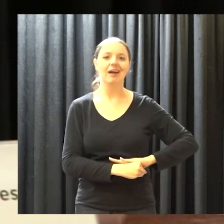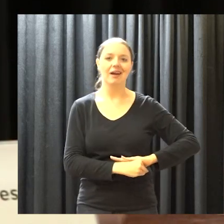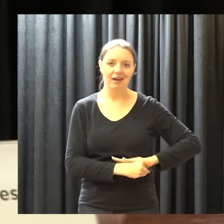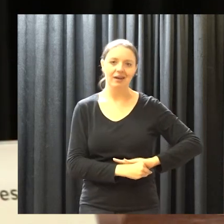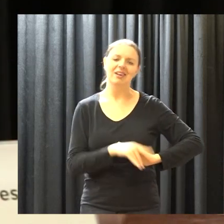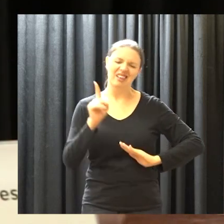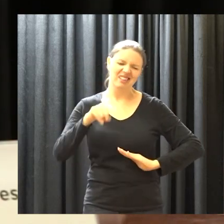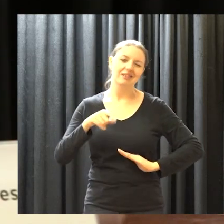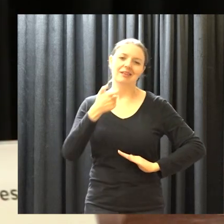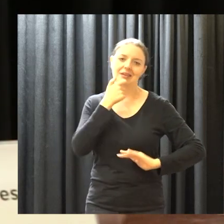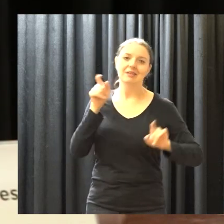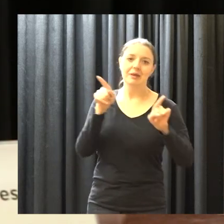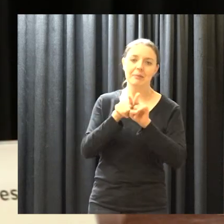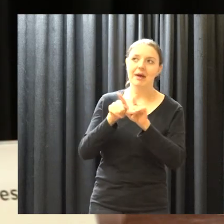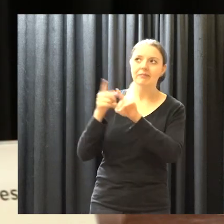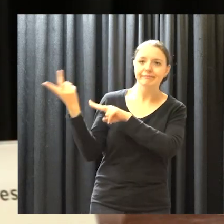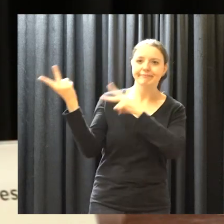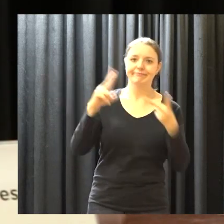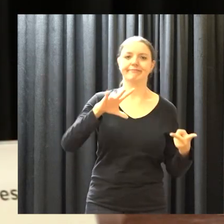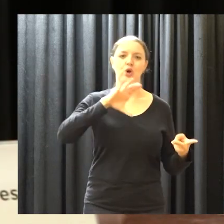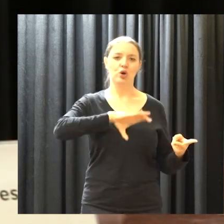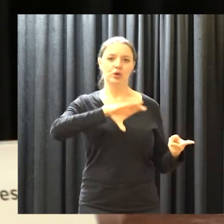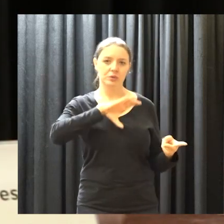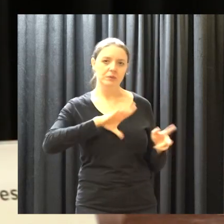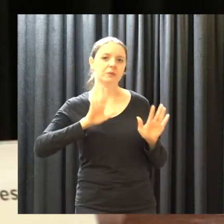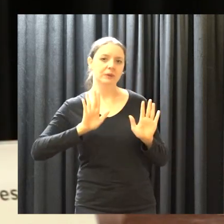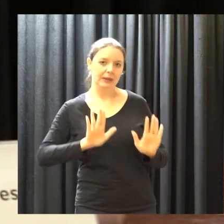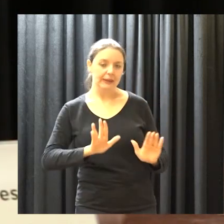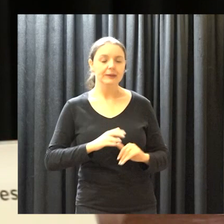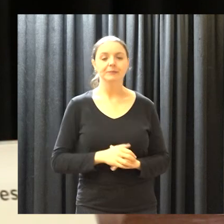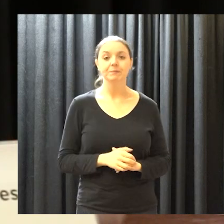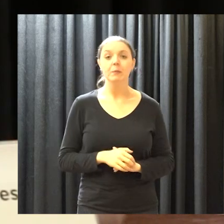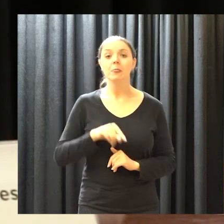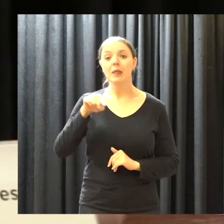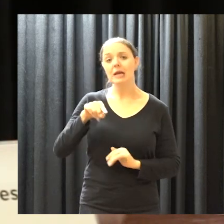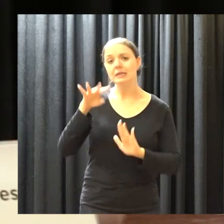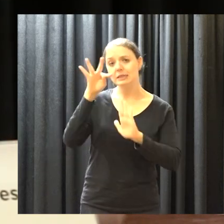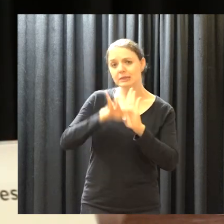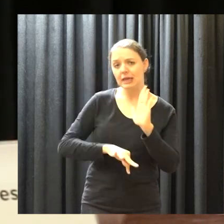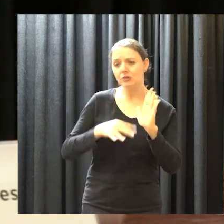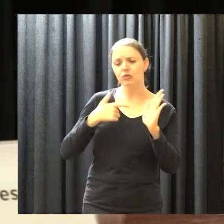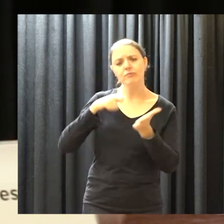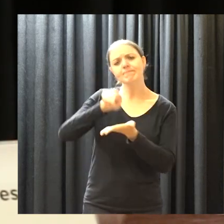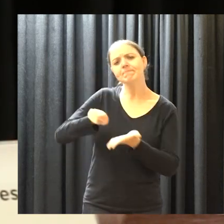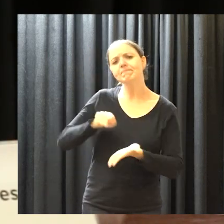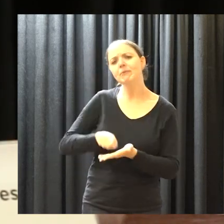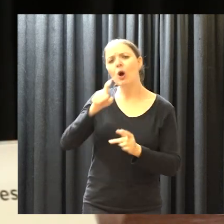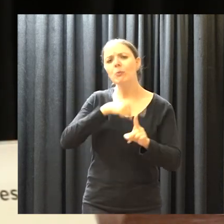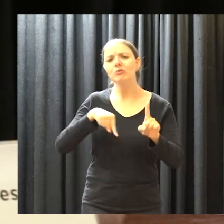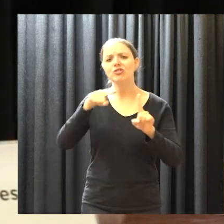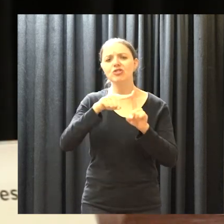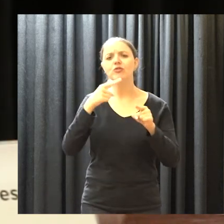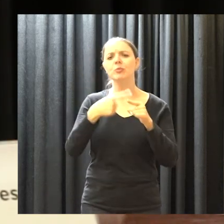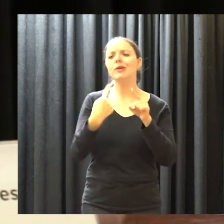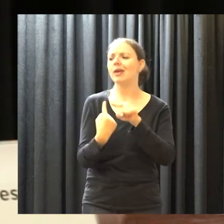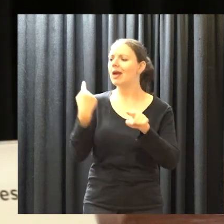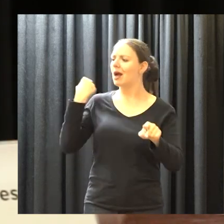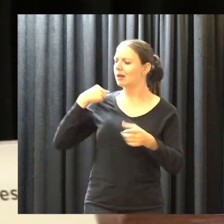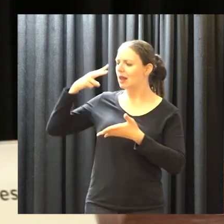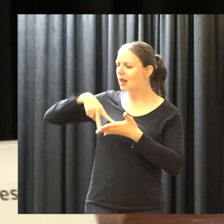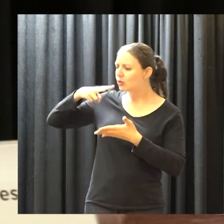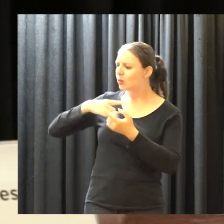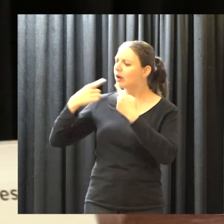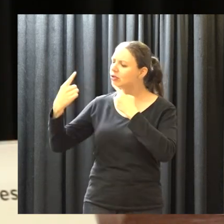explanação, eu escrevo esse texto a partir de reflexões que venho desenvolvendo a partir das minhas leituras, diálogos